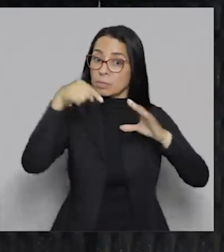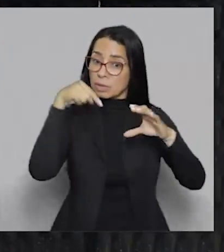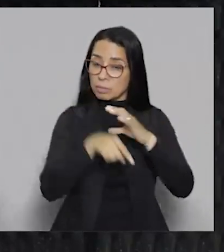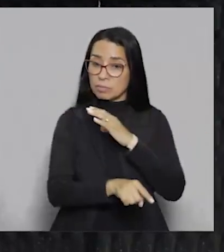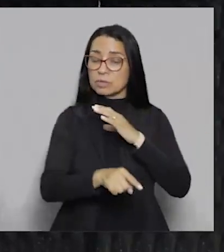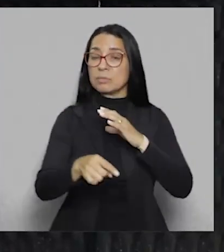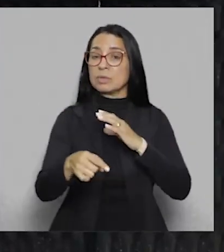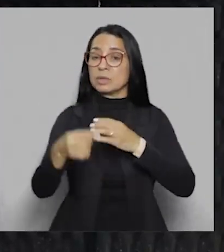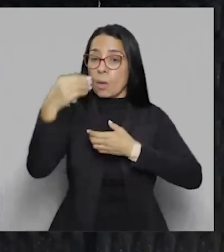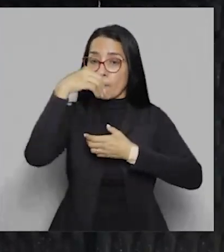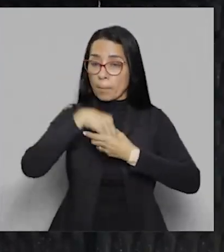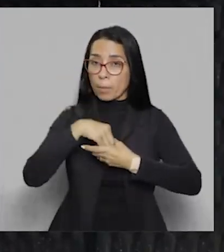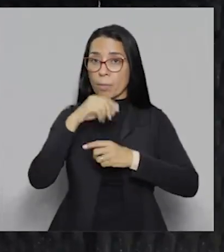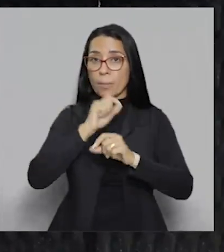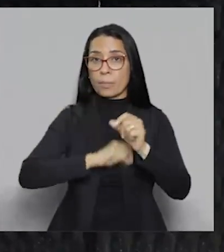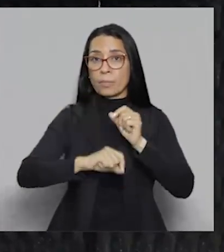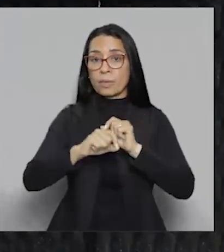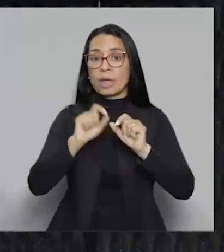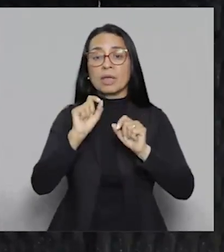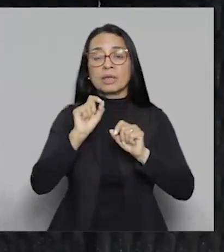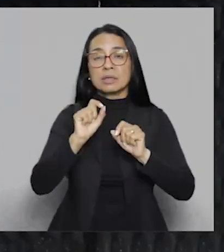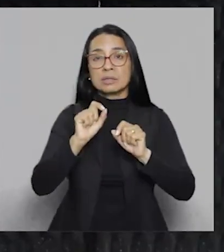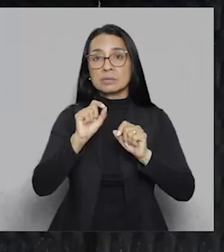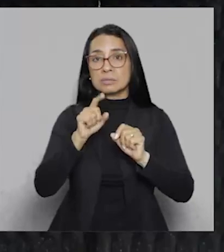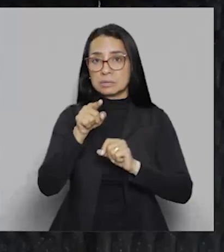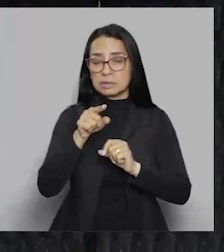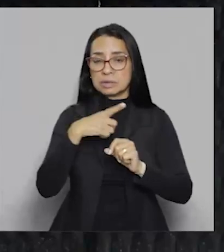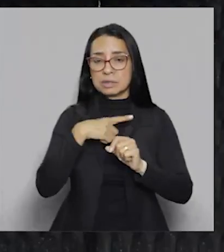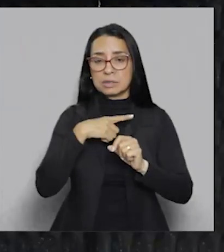Enem, todas de linguagens e códigos e